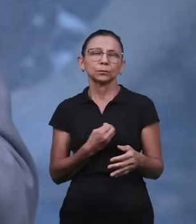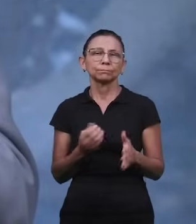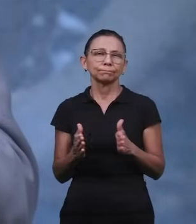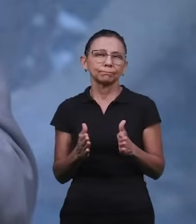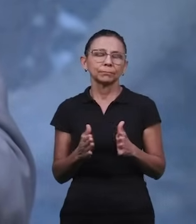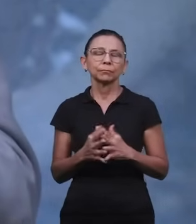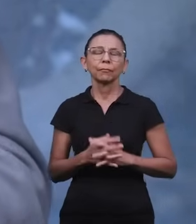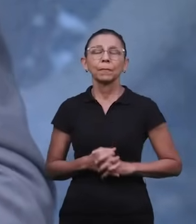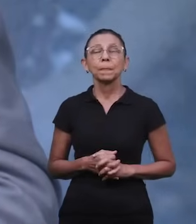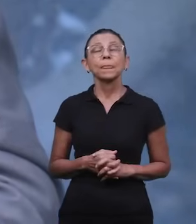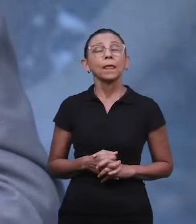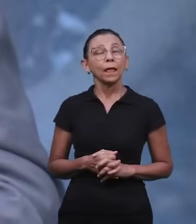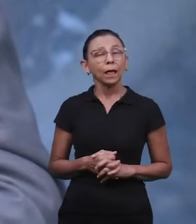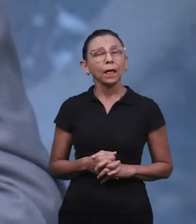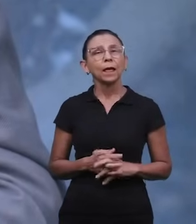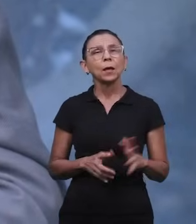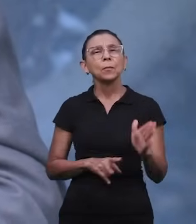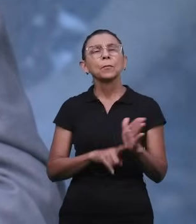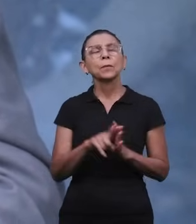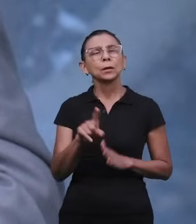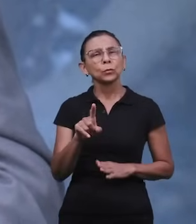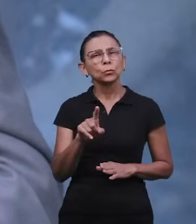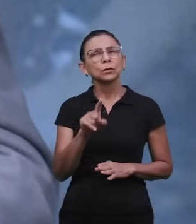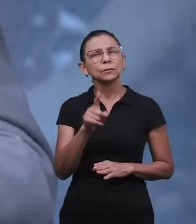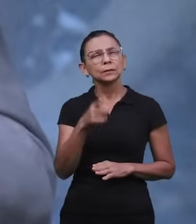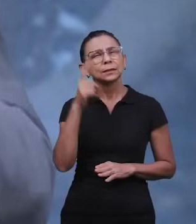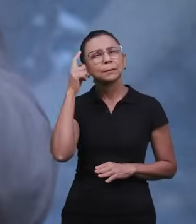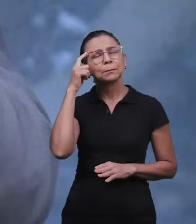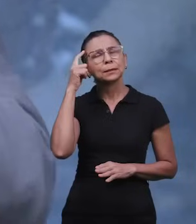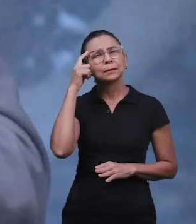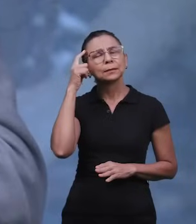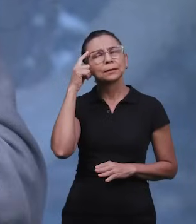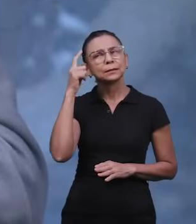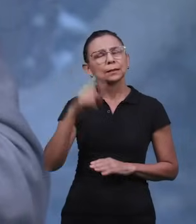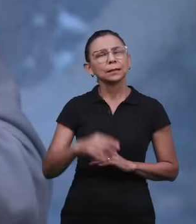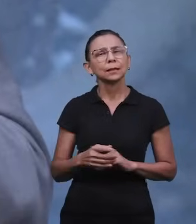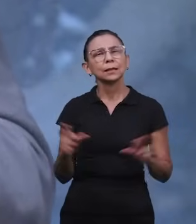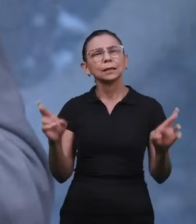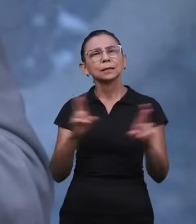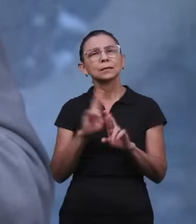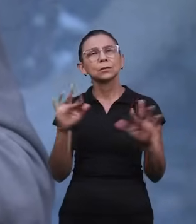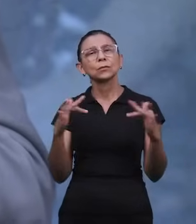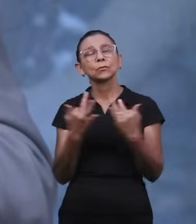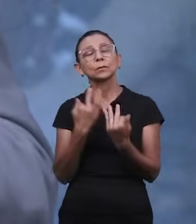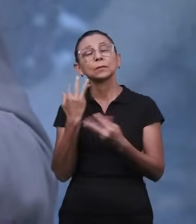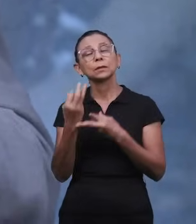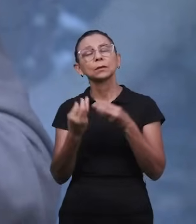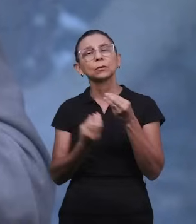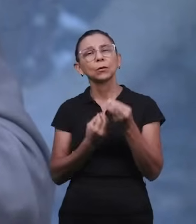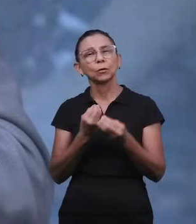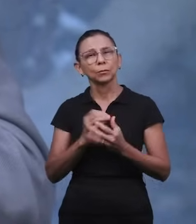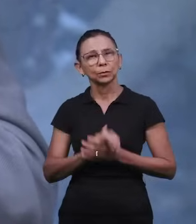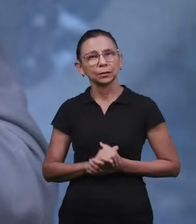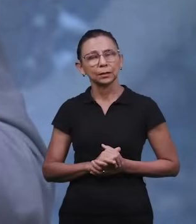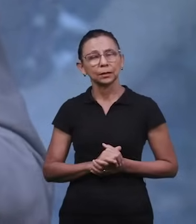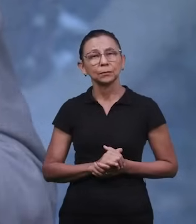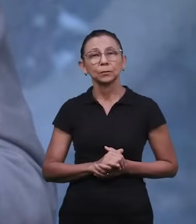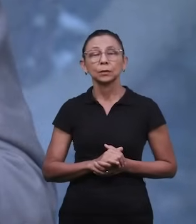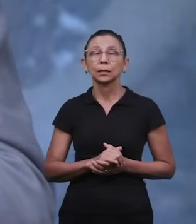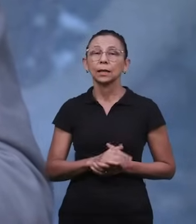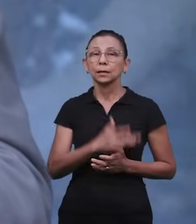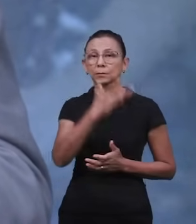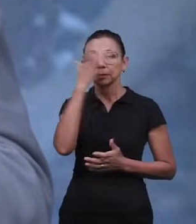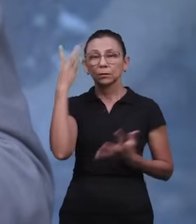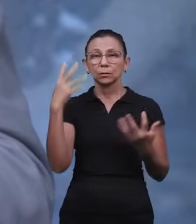jovem. E essa pergunta é para você refletir mesmo, porque há uma bênção de Deus para aqueles que